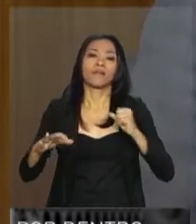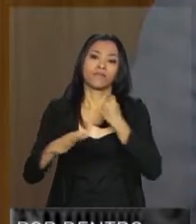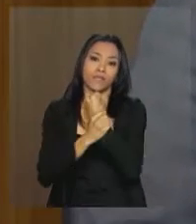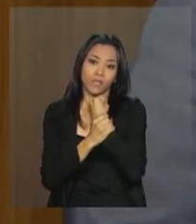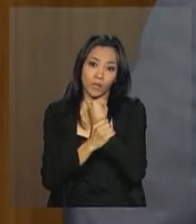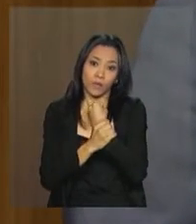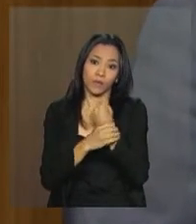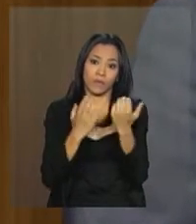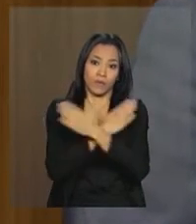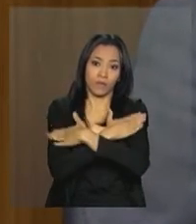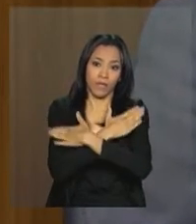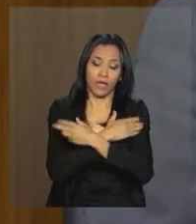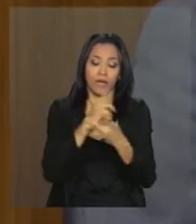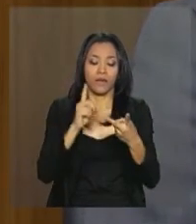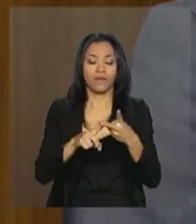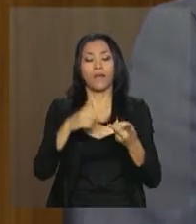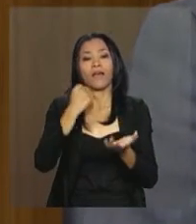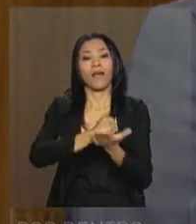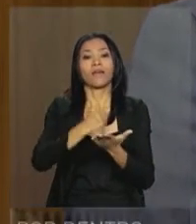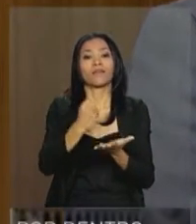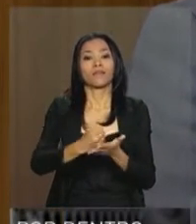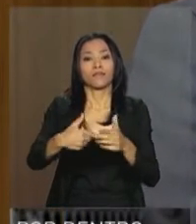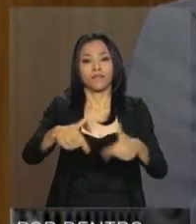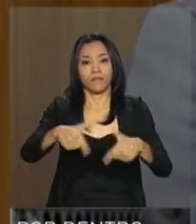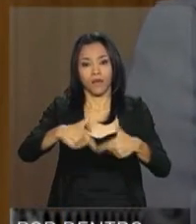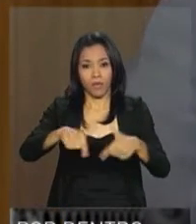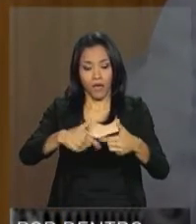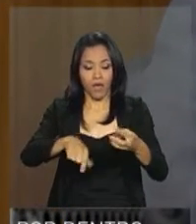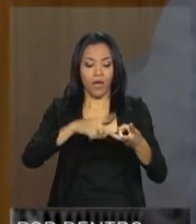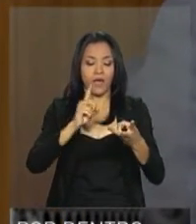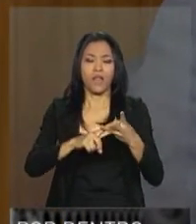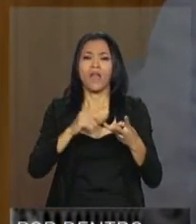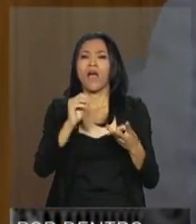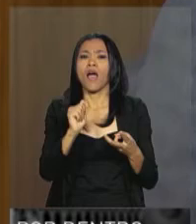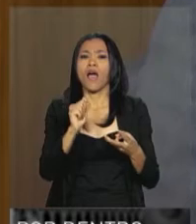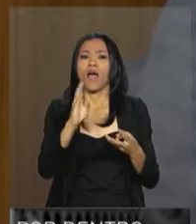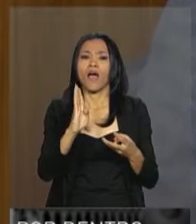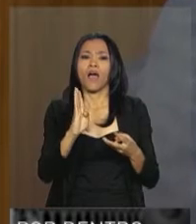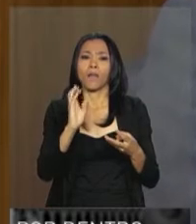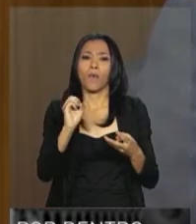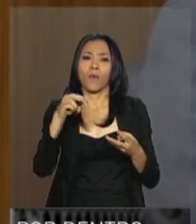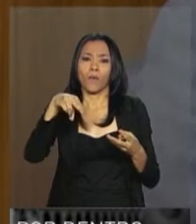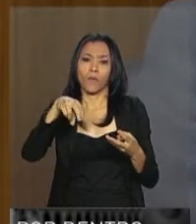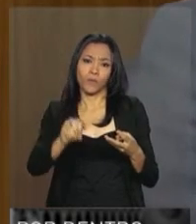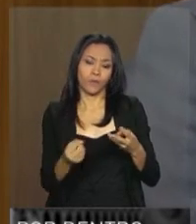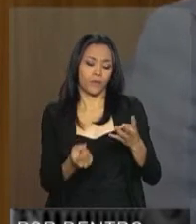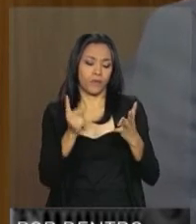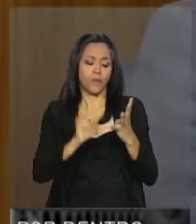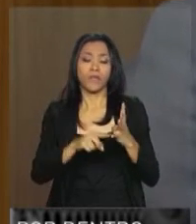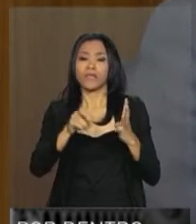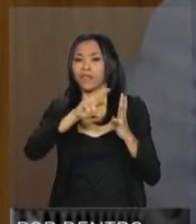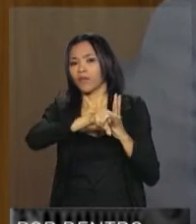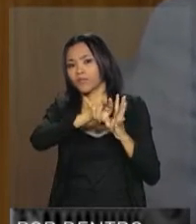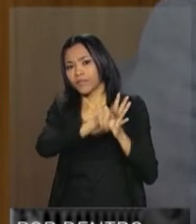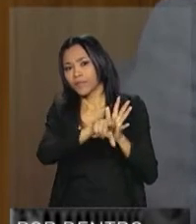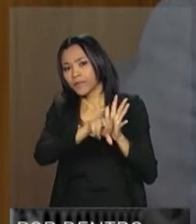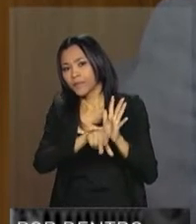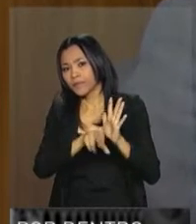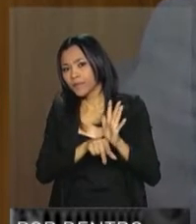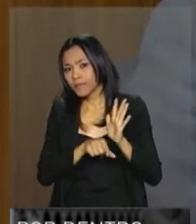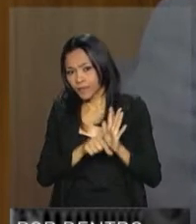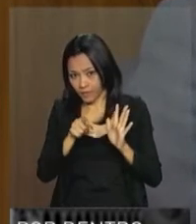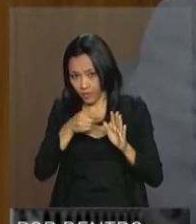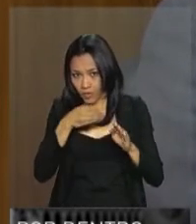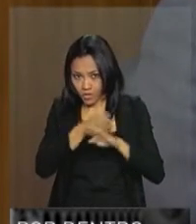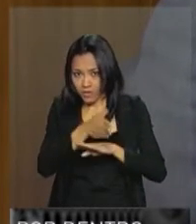informações sobre o abono salarial e intermediação de mão de obra obra e homologação você veja que a